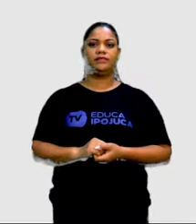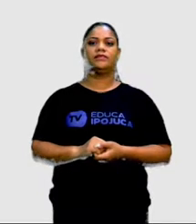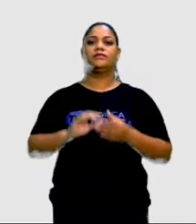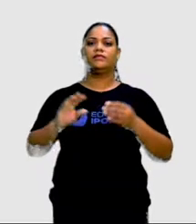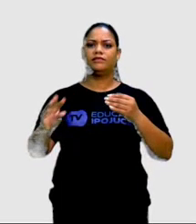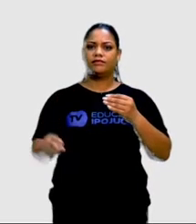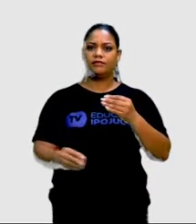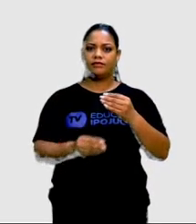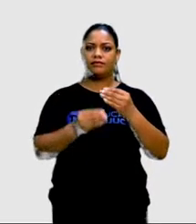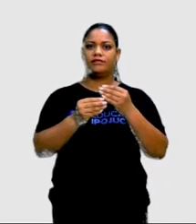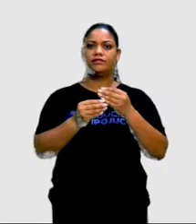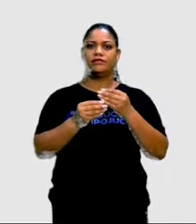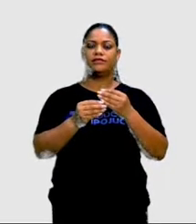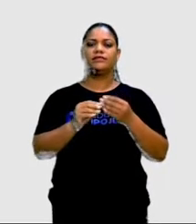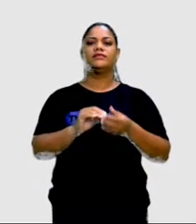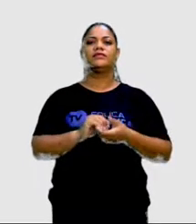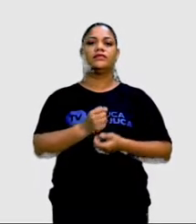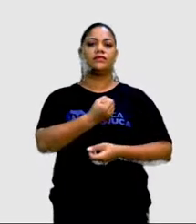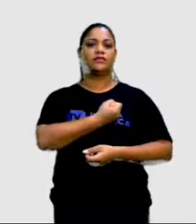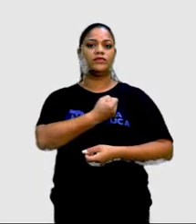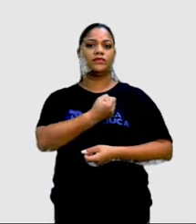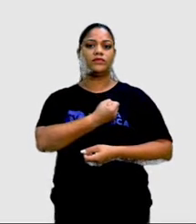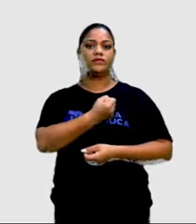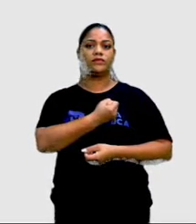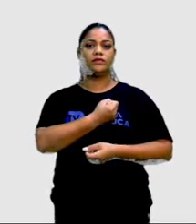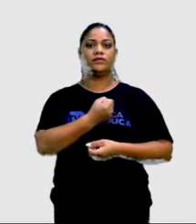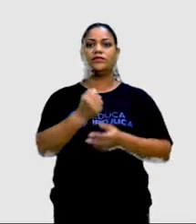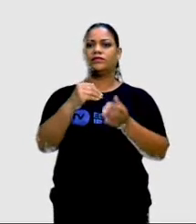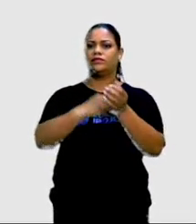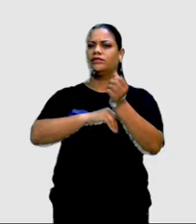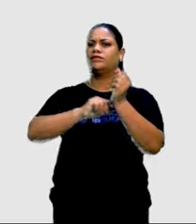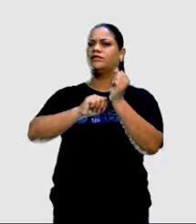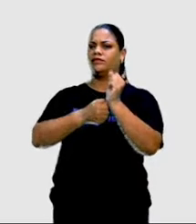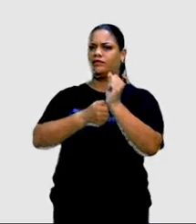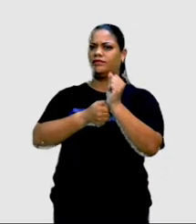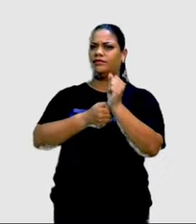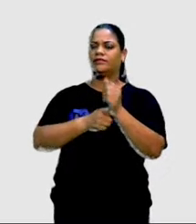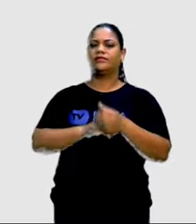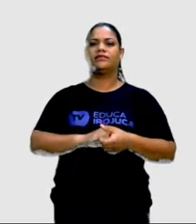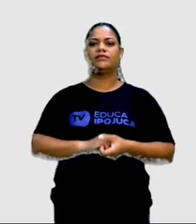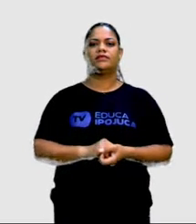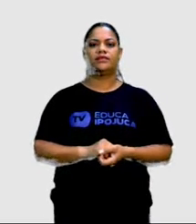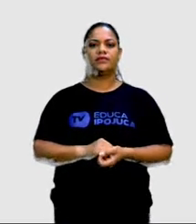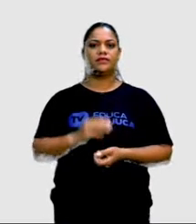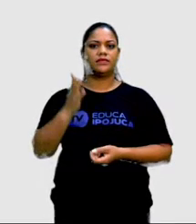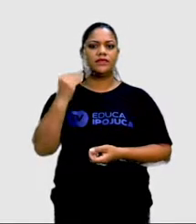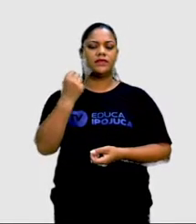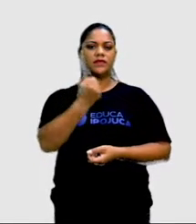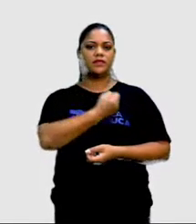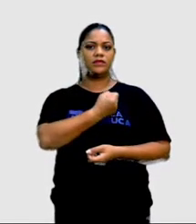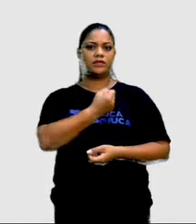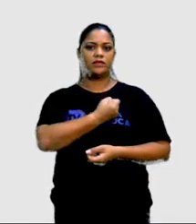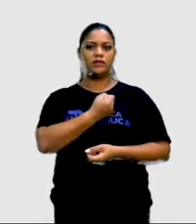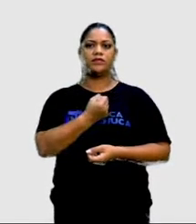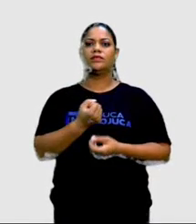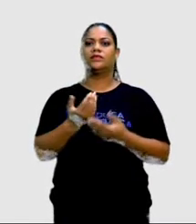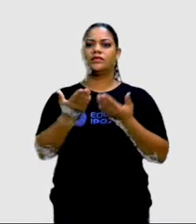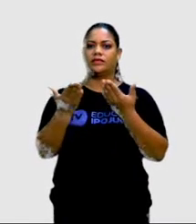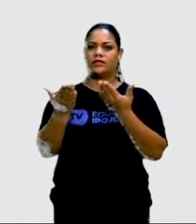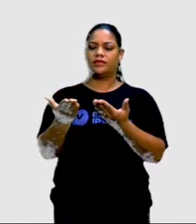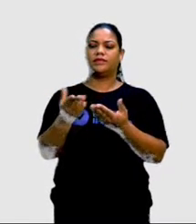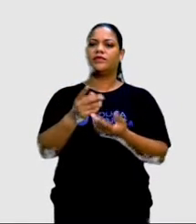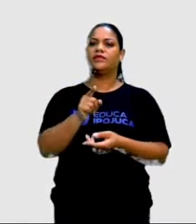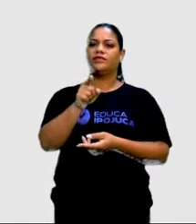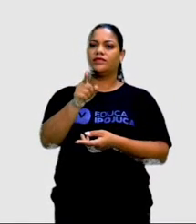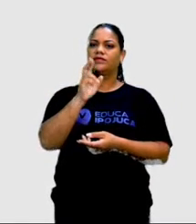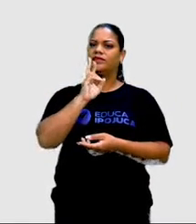Completando as operações com os valores ocultos na questão. Então, como a gente viu, se vier uma operação assim para